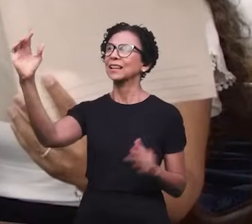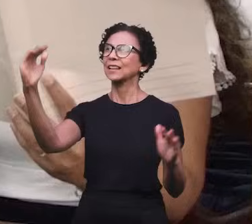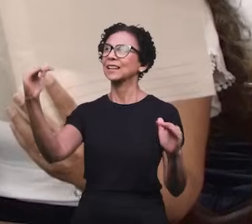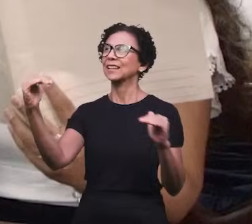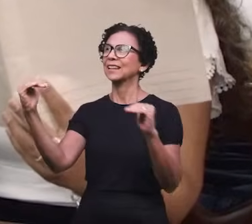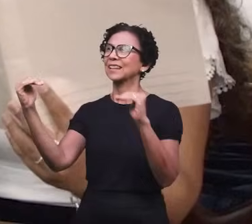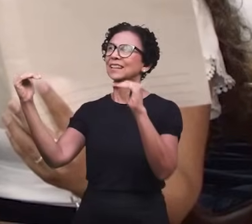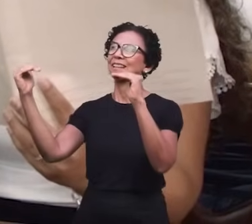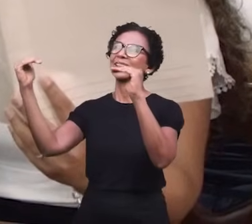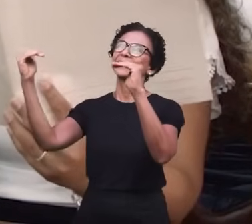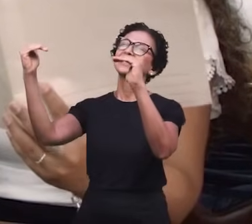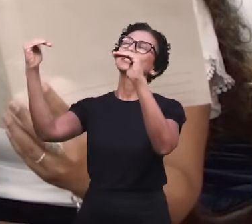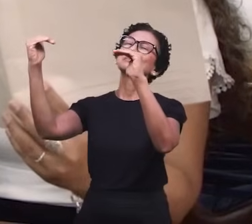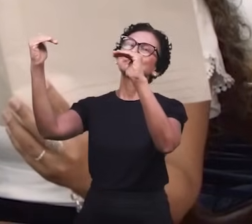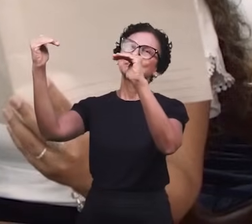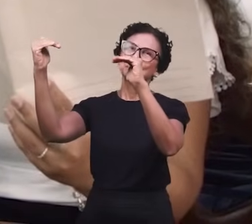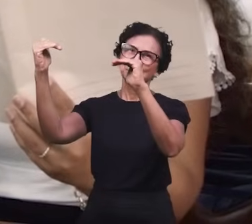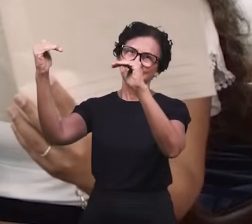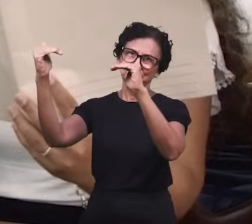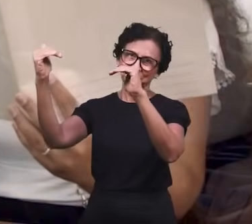Se exalt